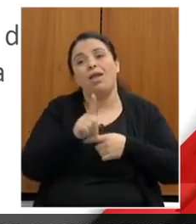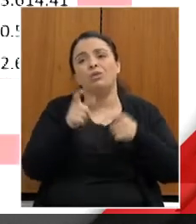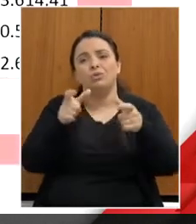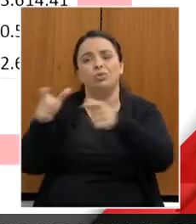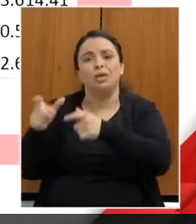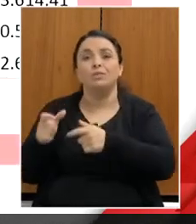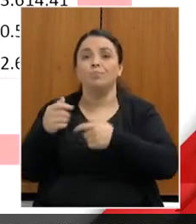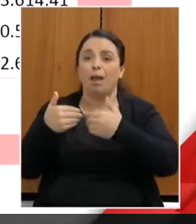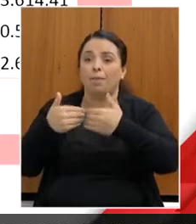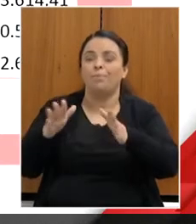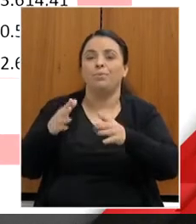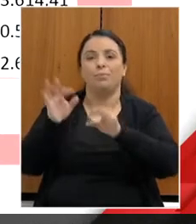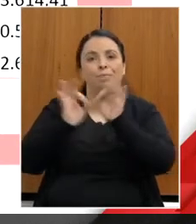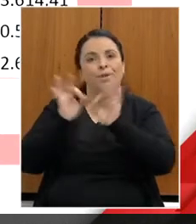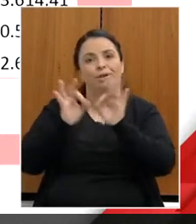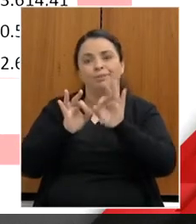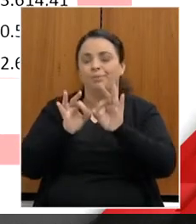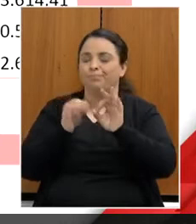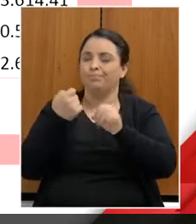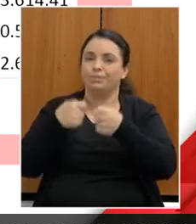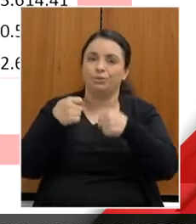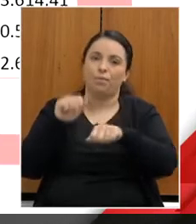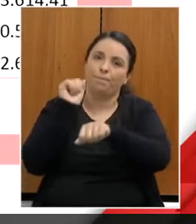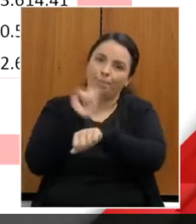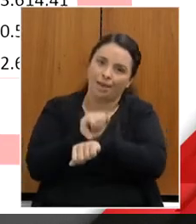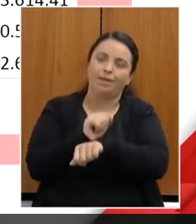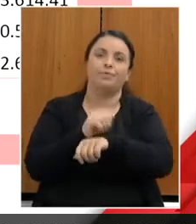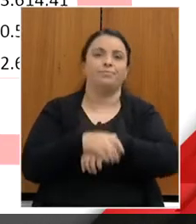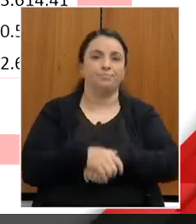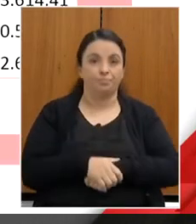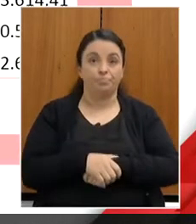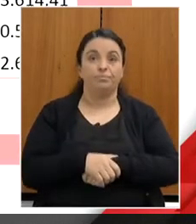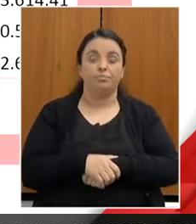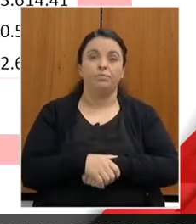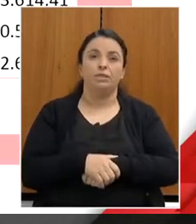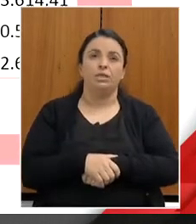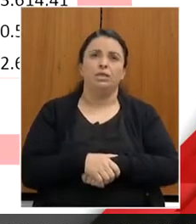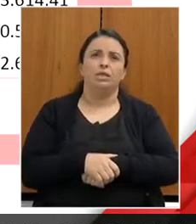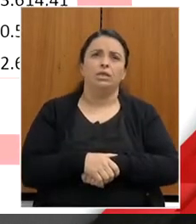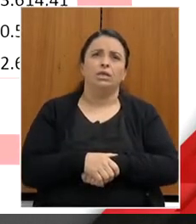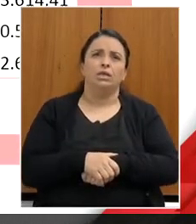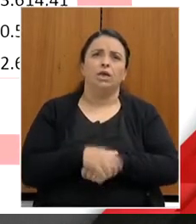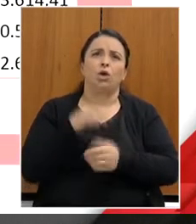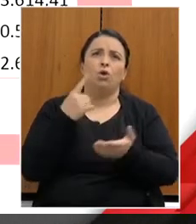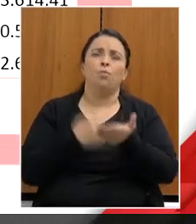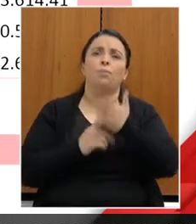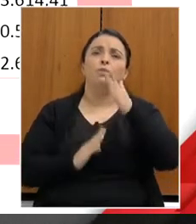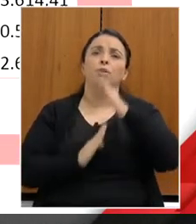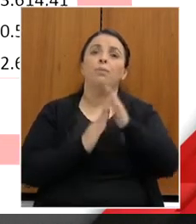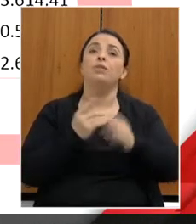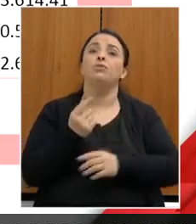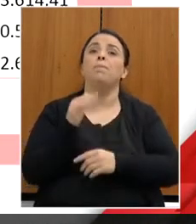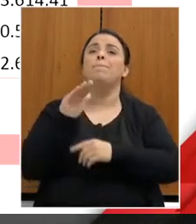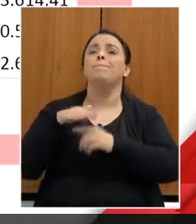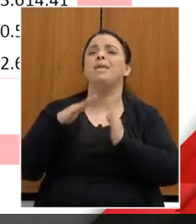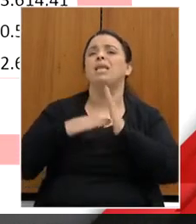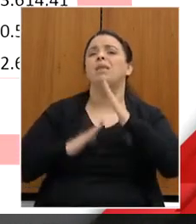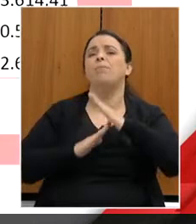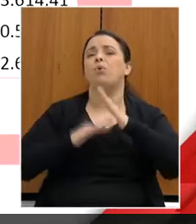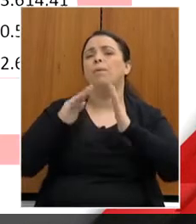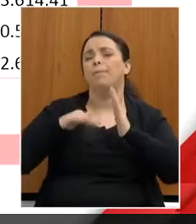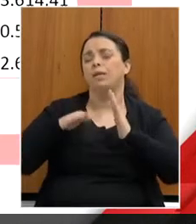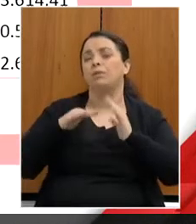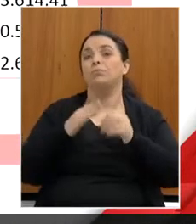Próximo. Então, apuração do cumprimento limite mínimo. Então, total de receitas resultantes de impostos